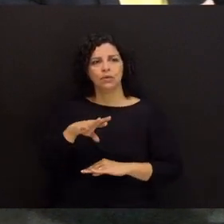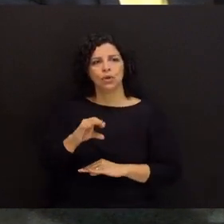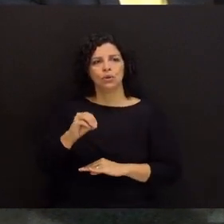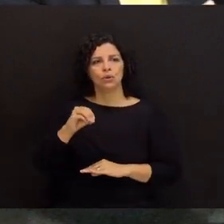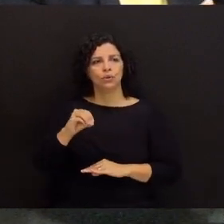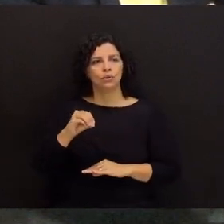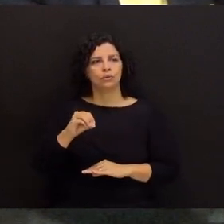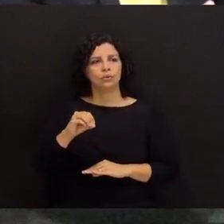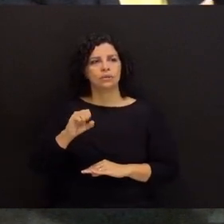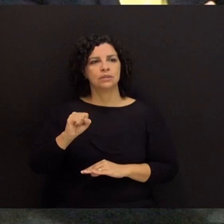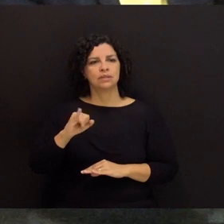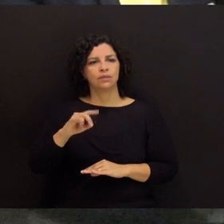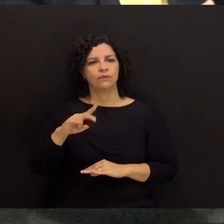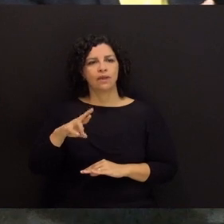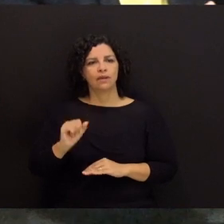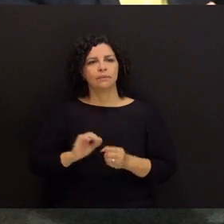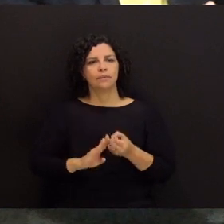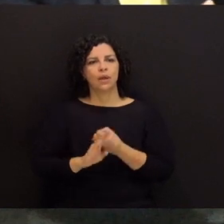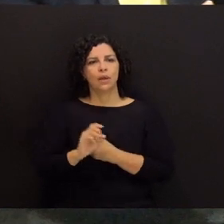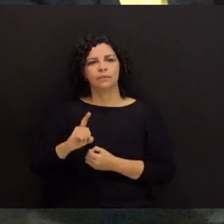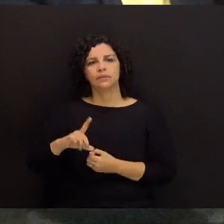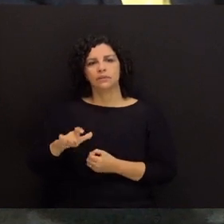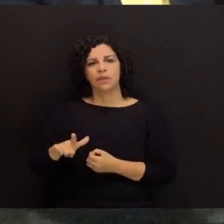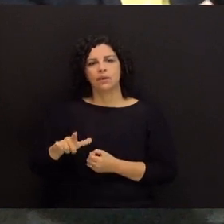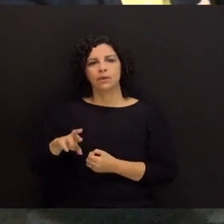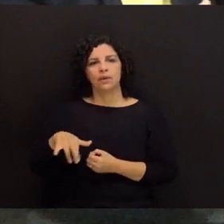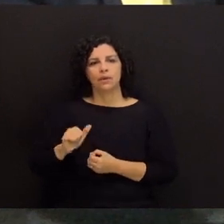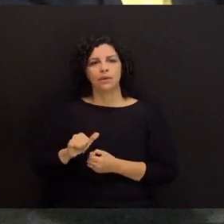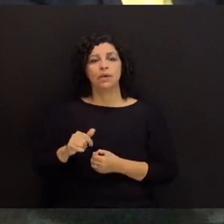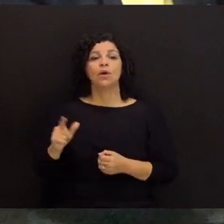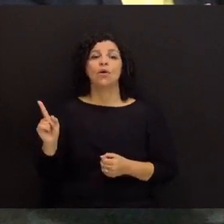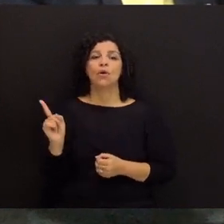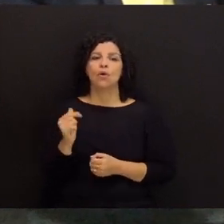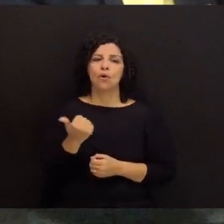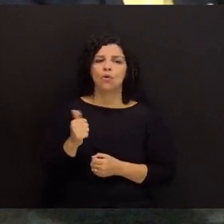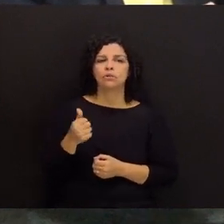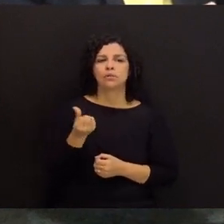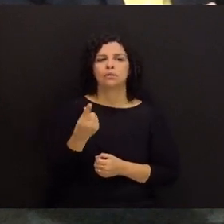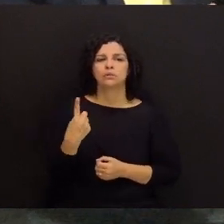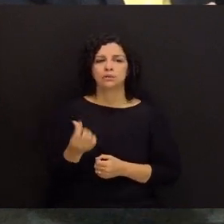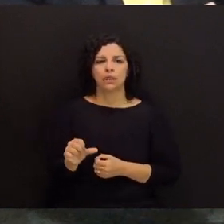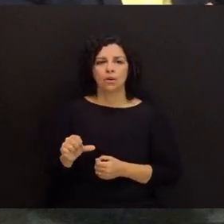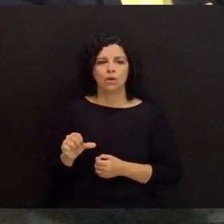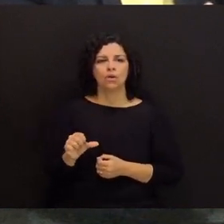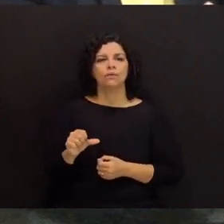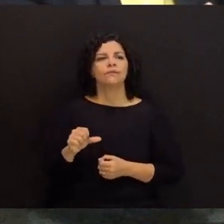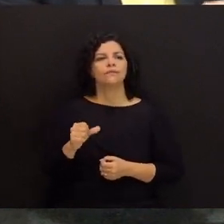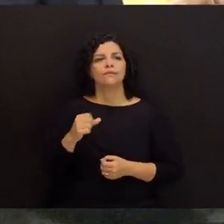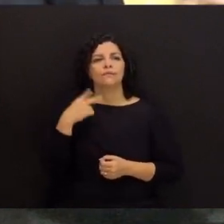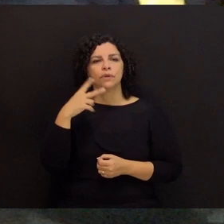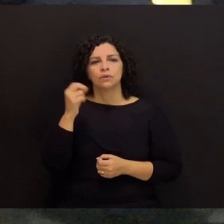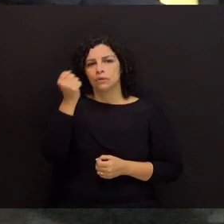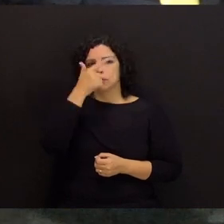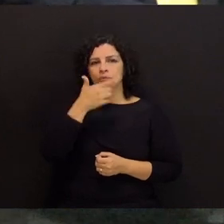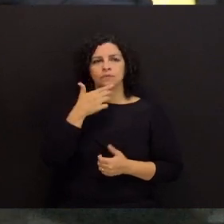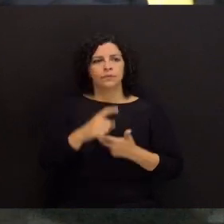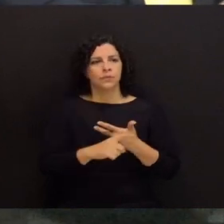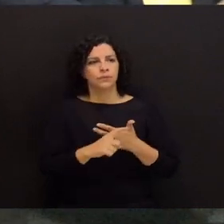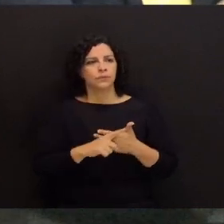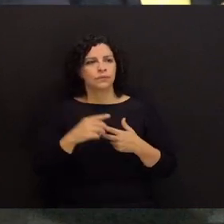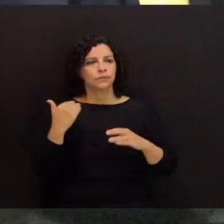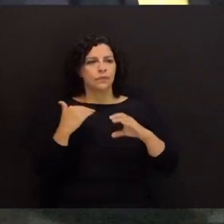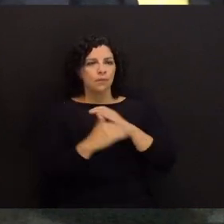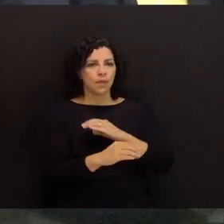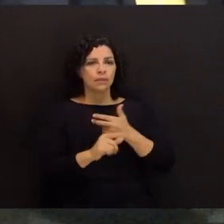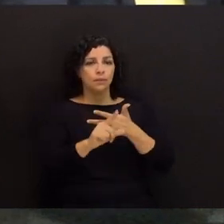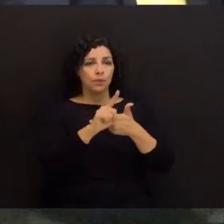Araújo Silveira do Del Rey indicação 11.619 do vereador Silvio Santos executivo que envie